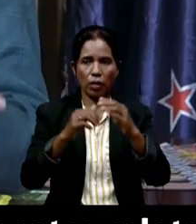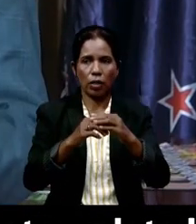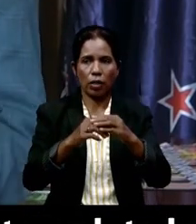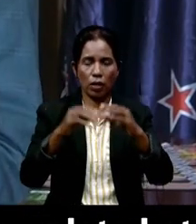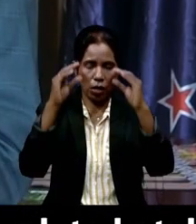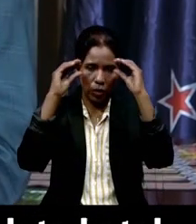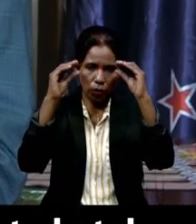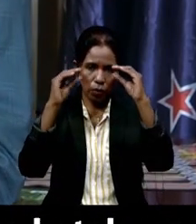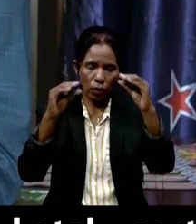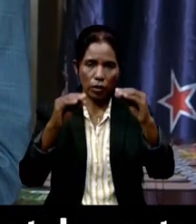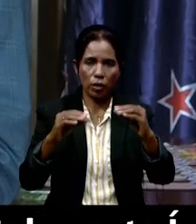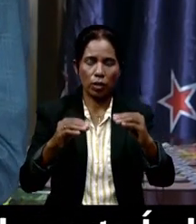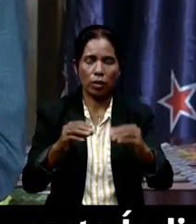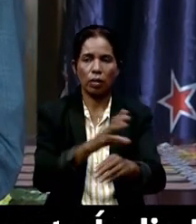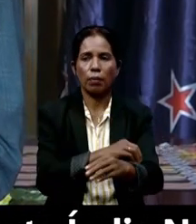capacitação,